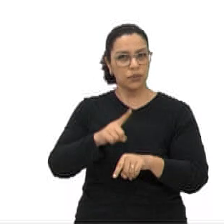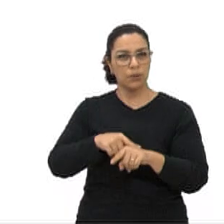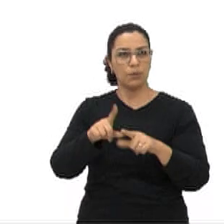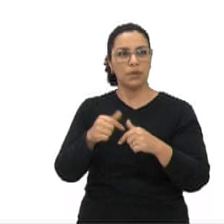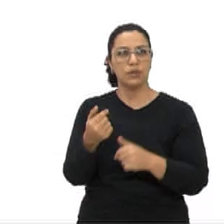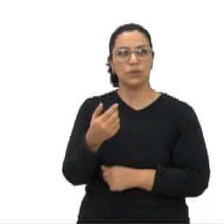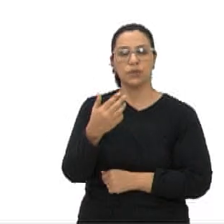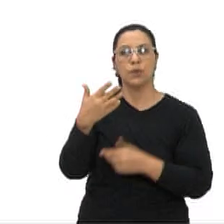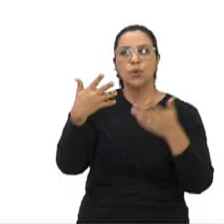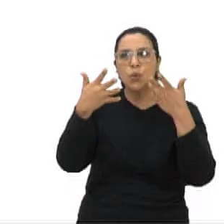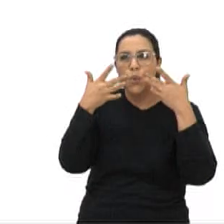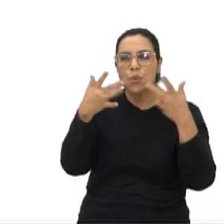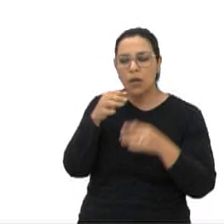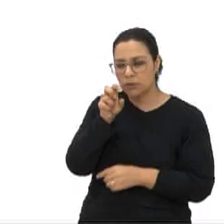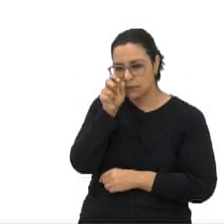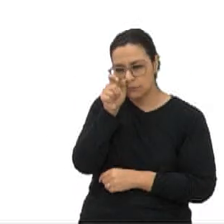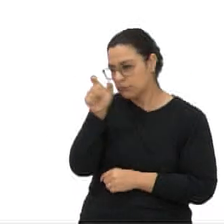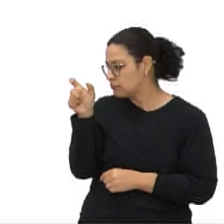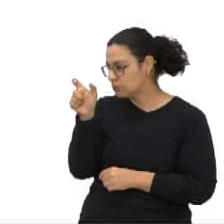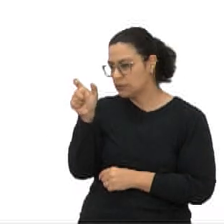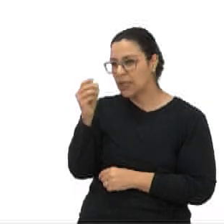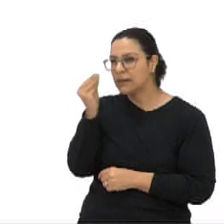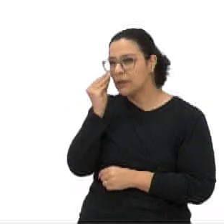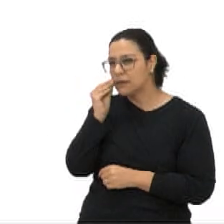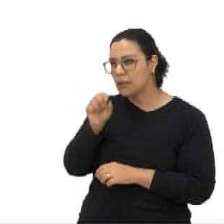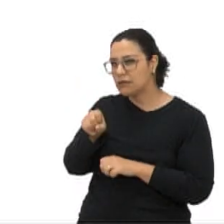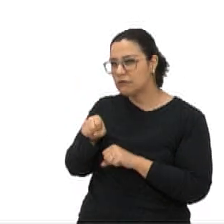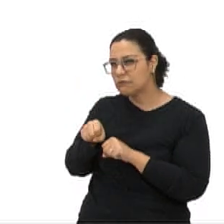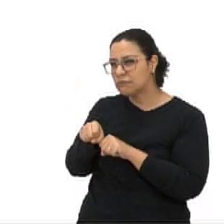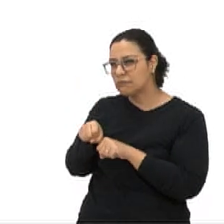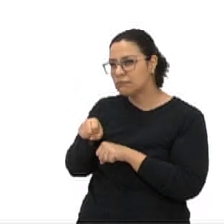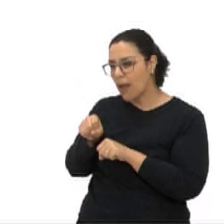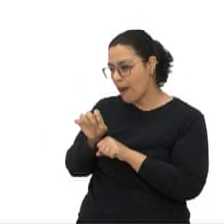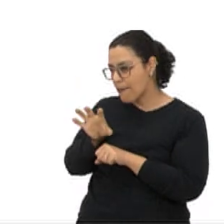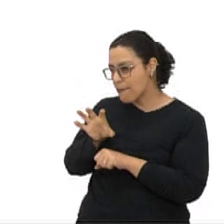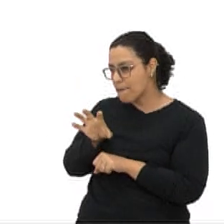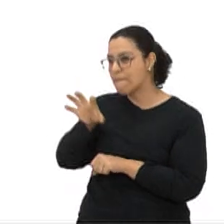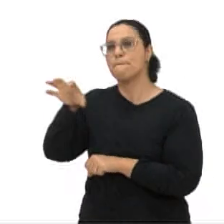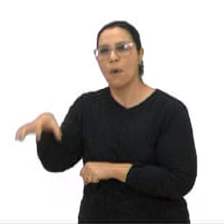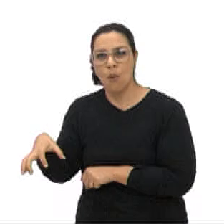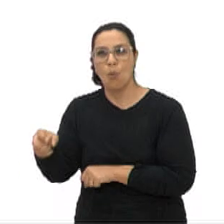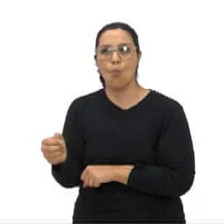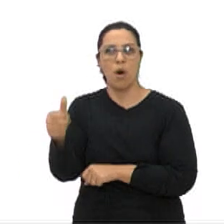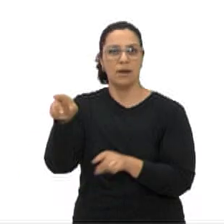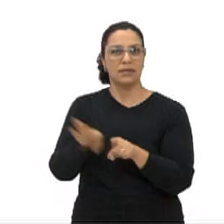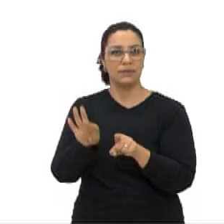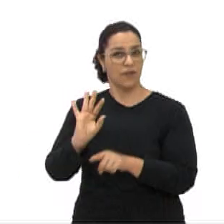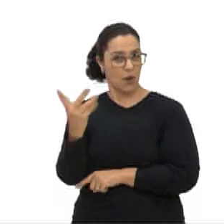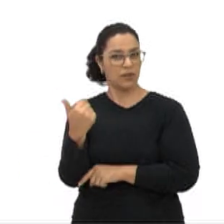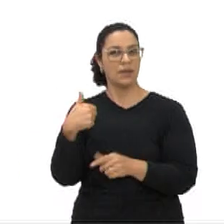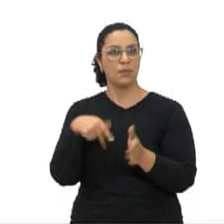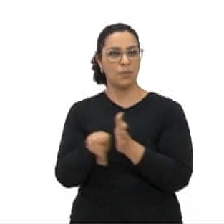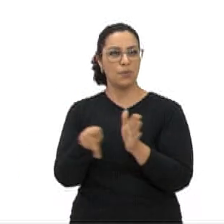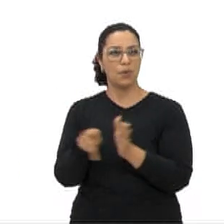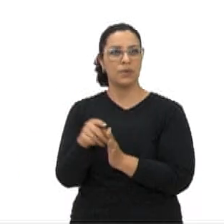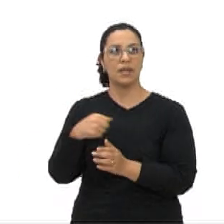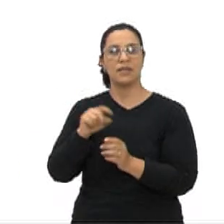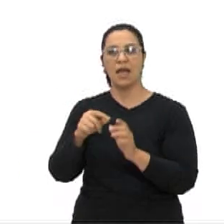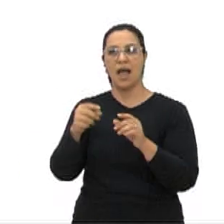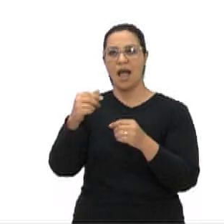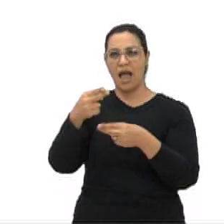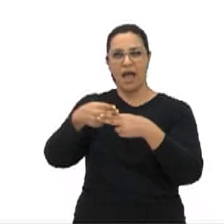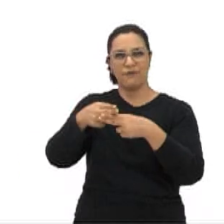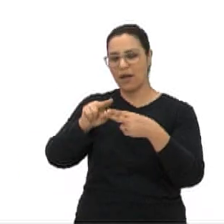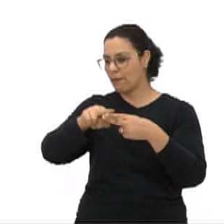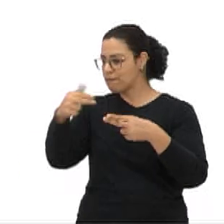esse gato, principalmente, nos traz essa sensação de que ele vai se mover, de que algo vai acontecer mais, de que essa faca